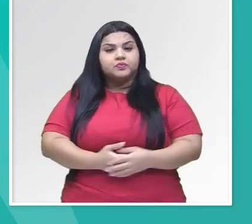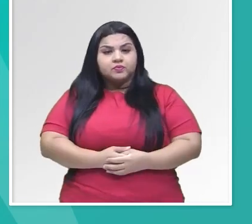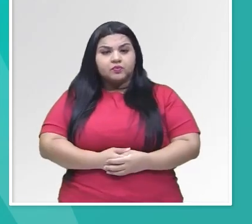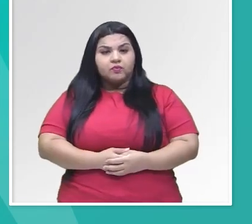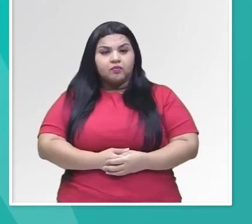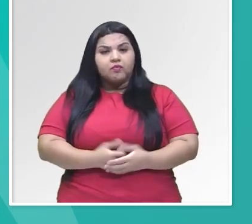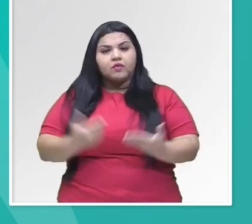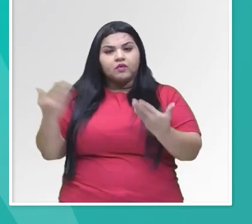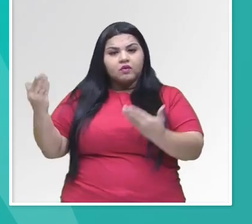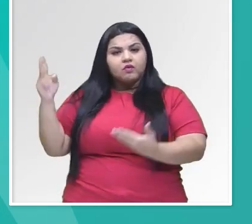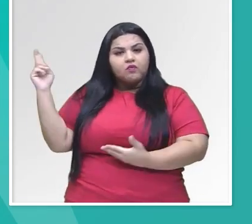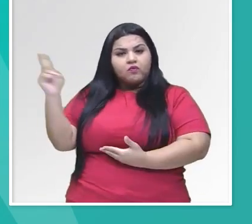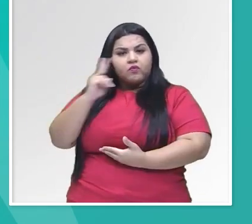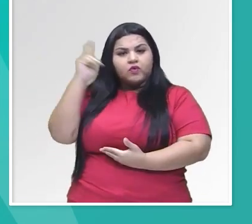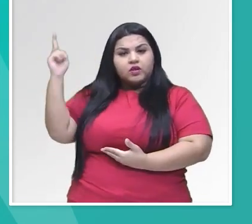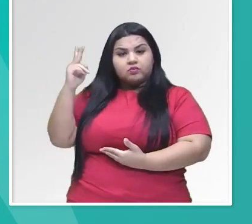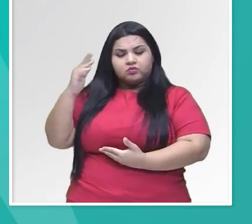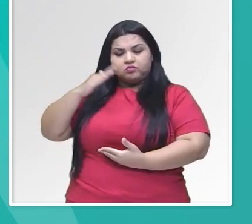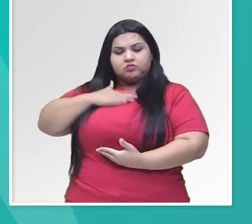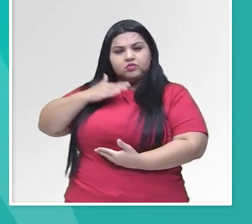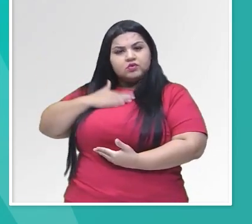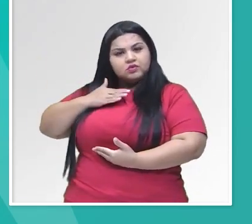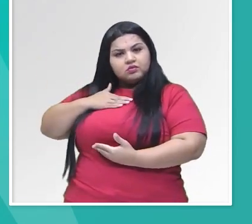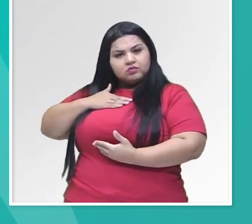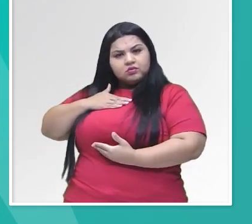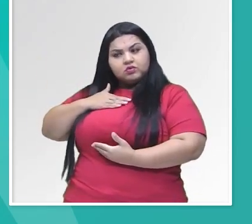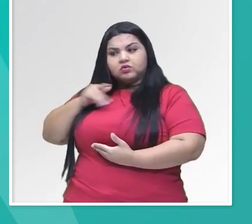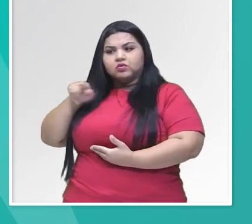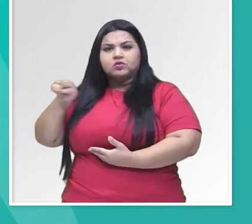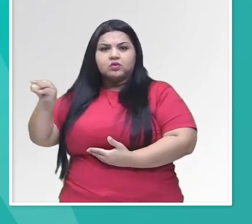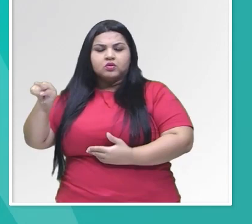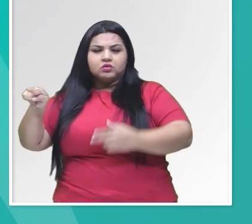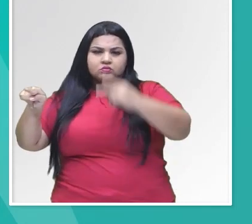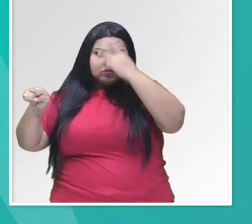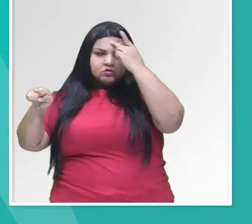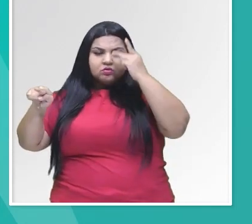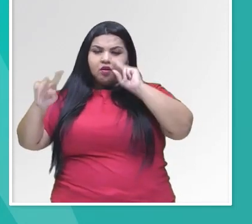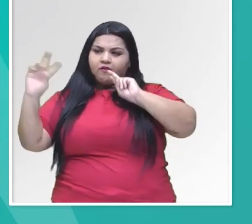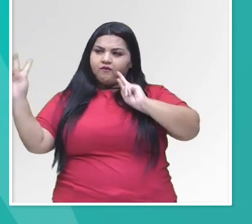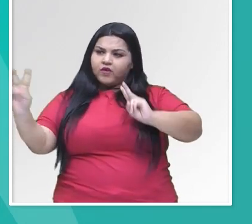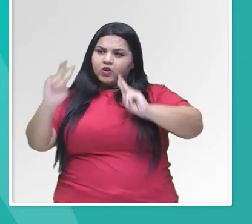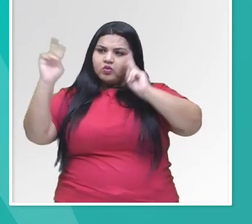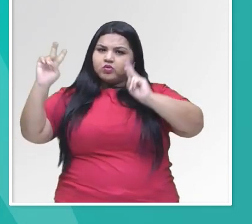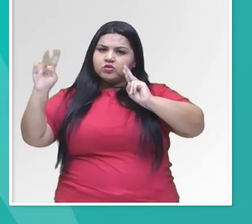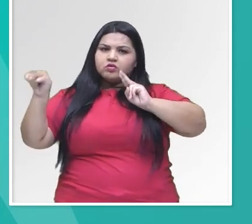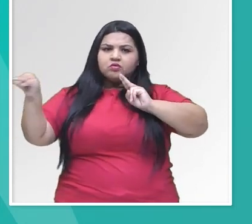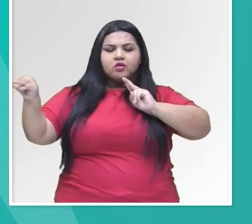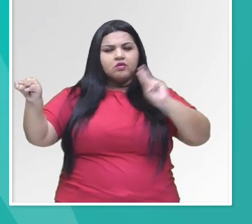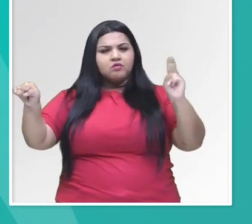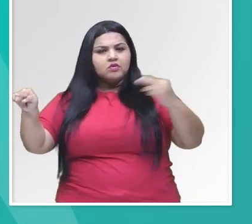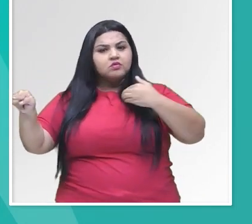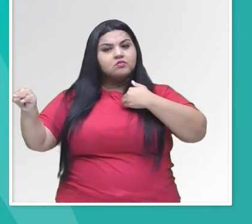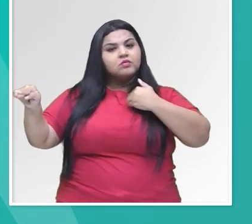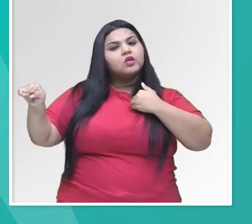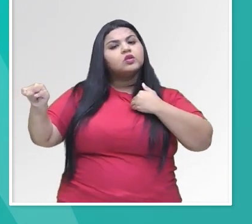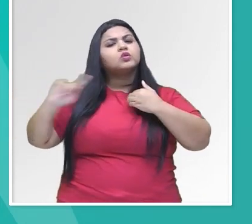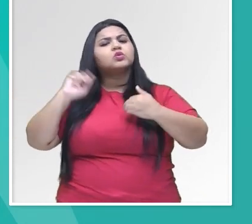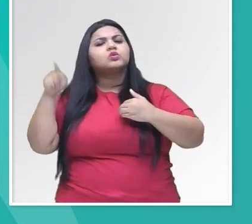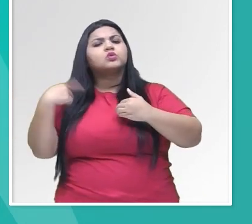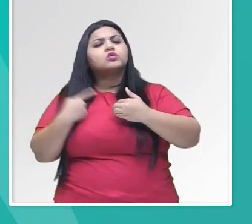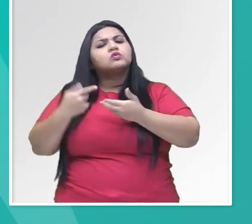a valorização de si mesmo e do outro. Enquanto seres sociais, nós vivemos